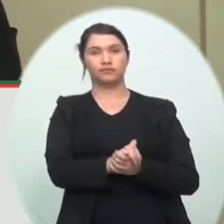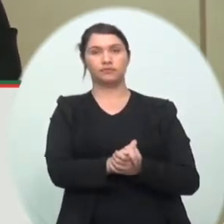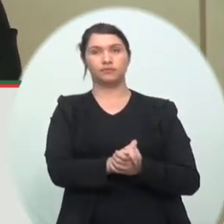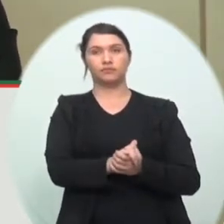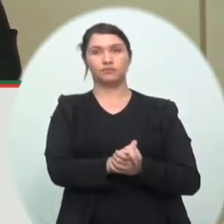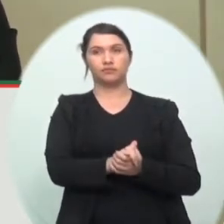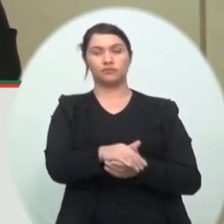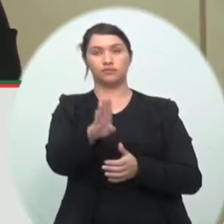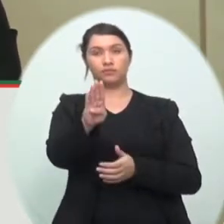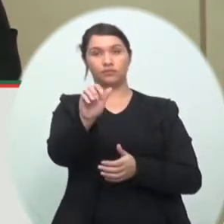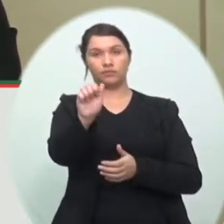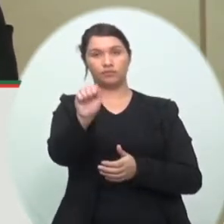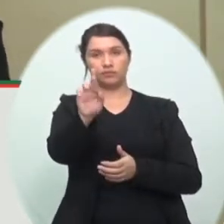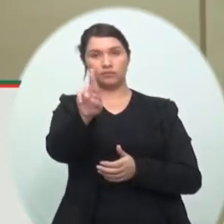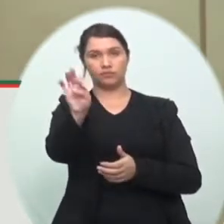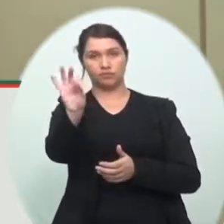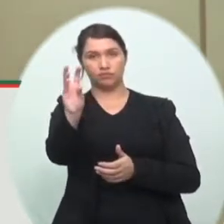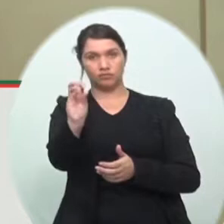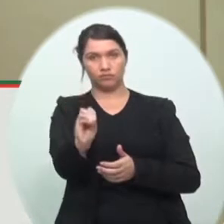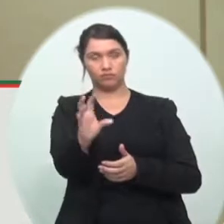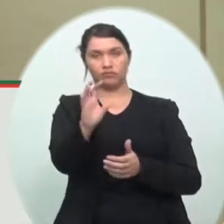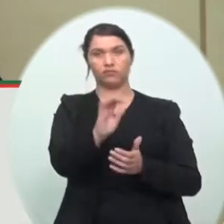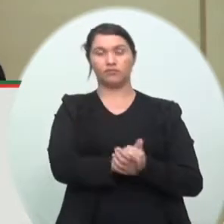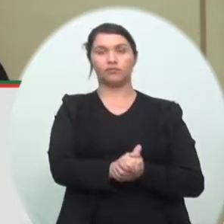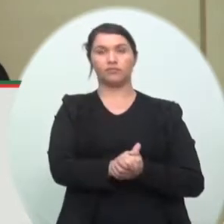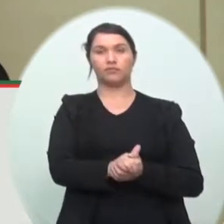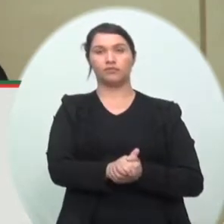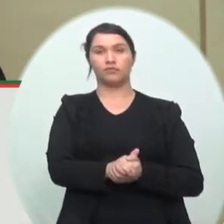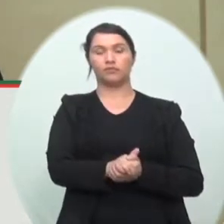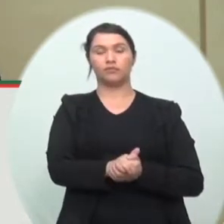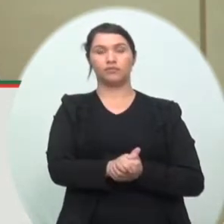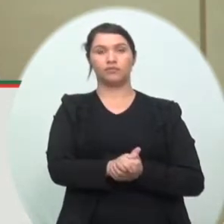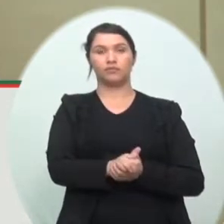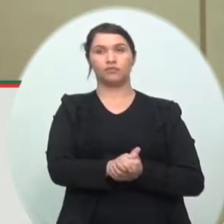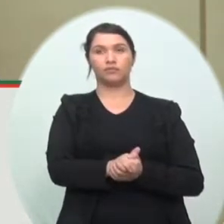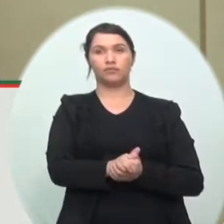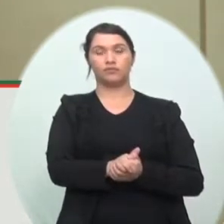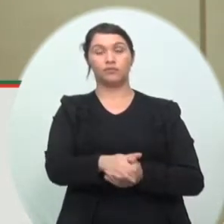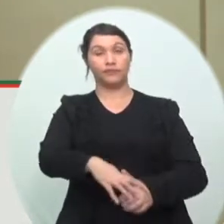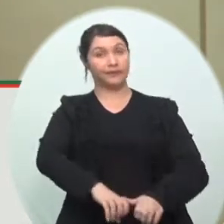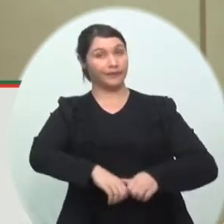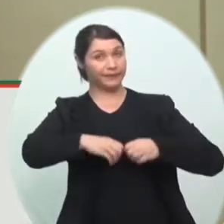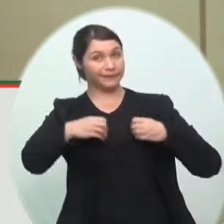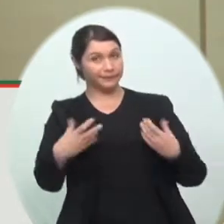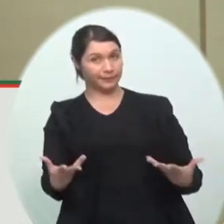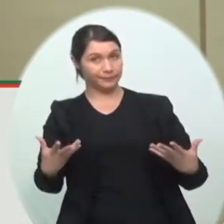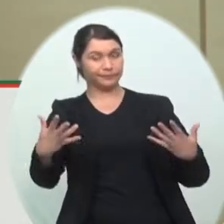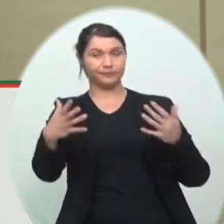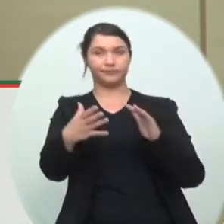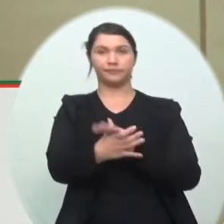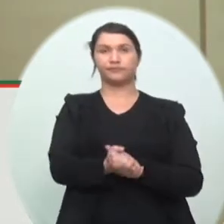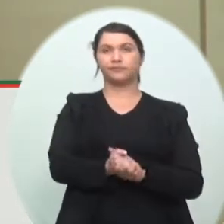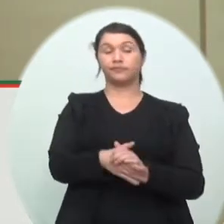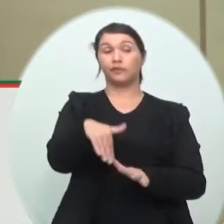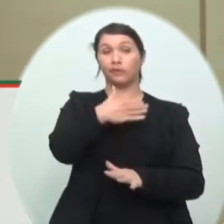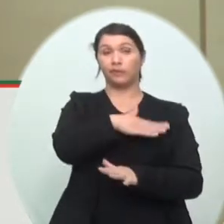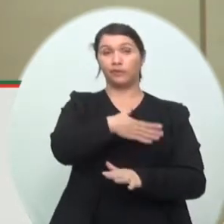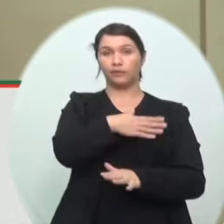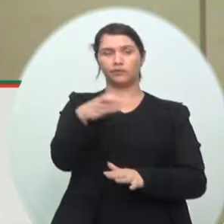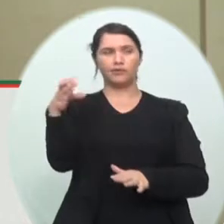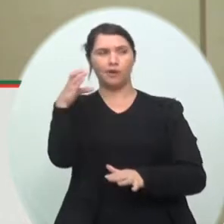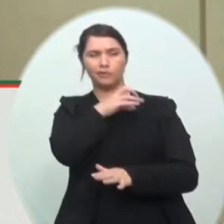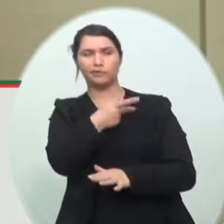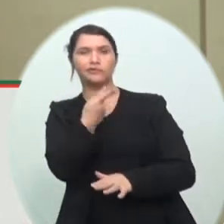Barreto, gente boa, nosso coronel, aqui da nossa região, da sexta região. Bom, enfim, só queria deixar bem rápido